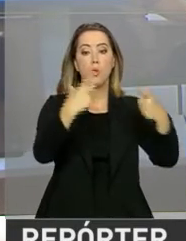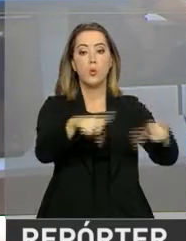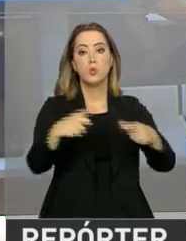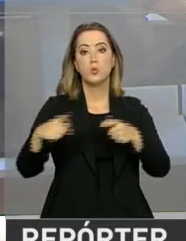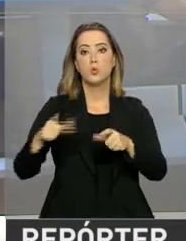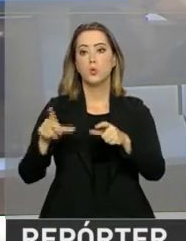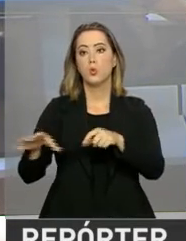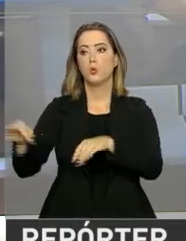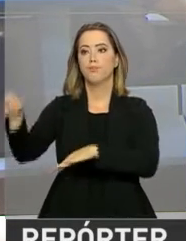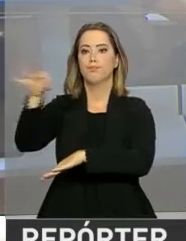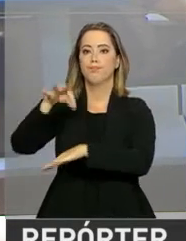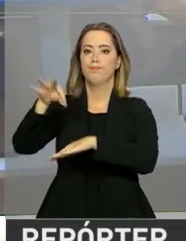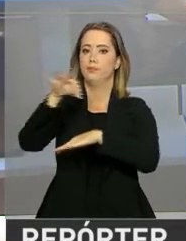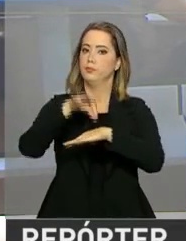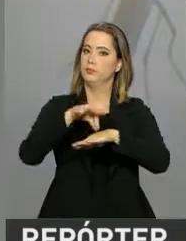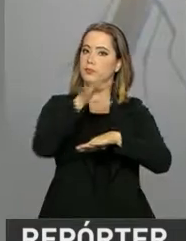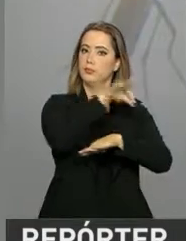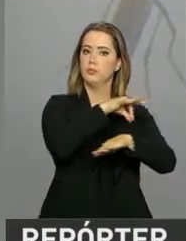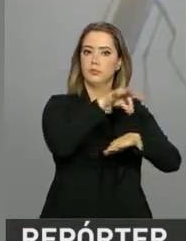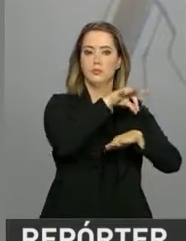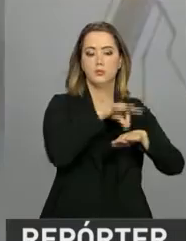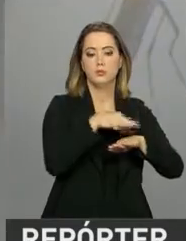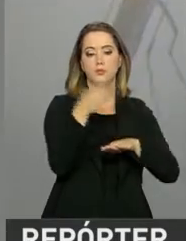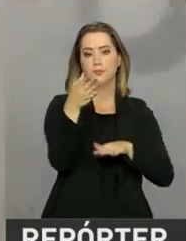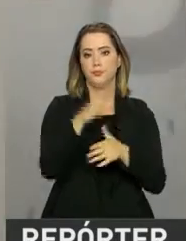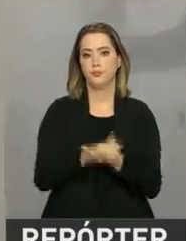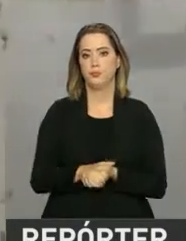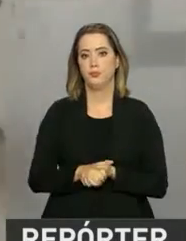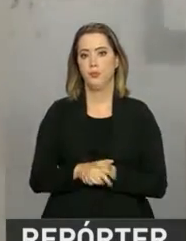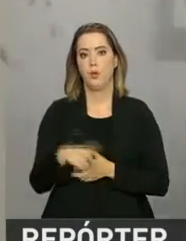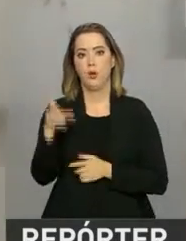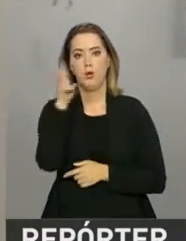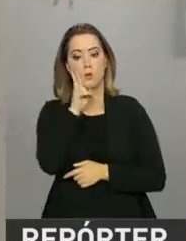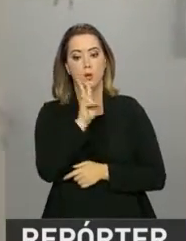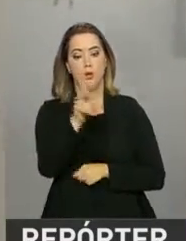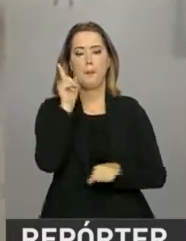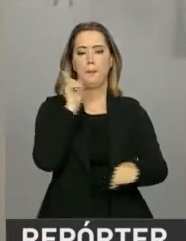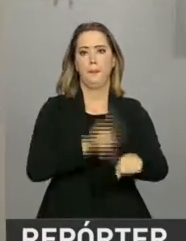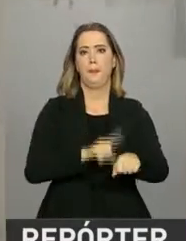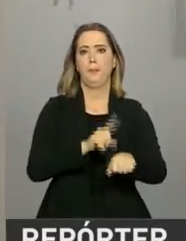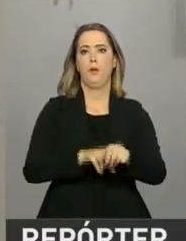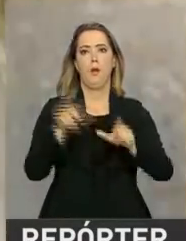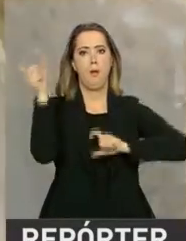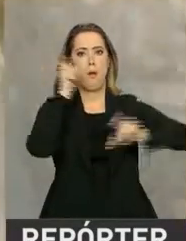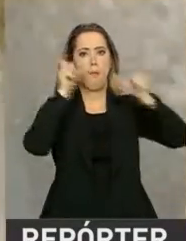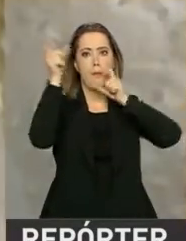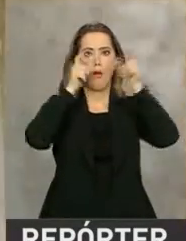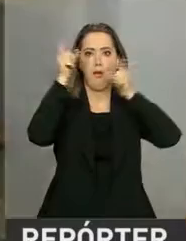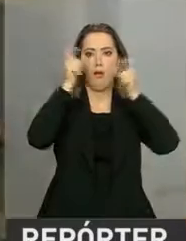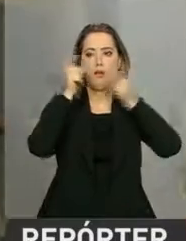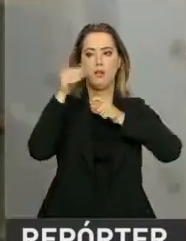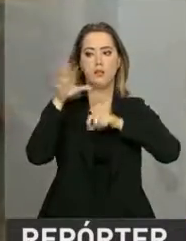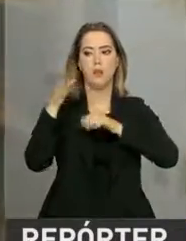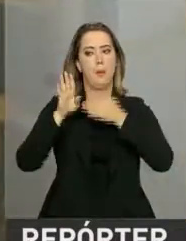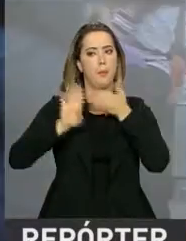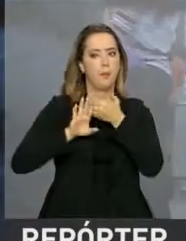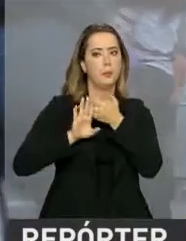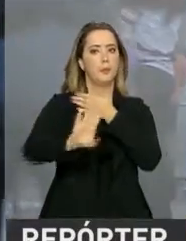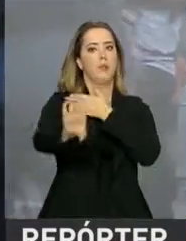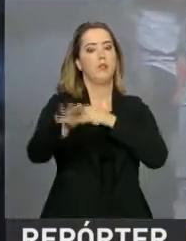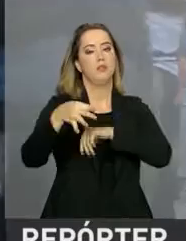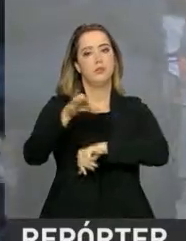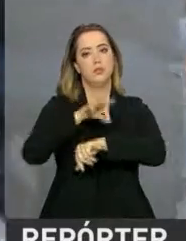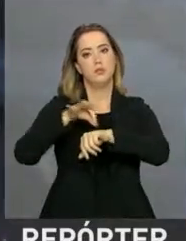do mosquito Aedes aegypti. É hora de ficar ainda mais alerta no combate ao mosquito Aedes aegypti. No